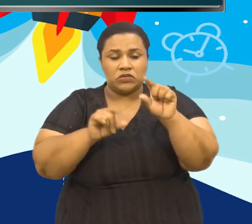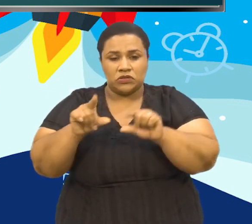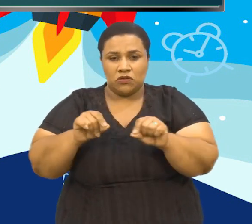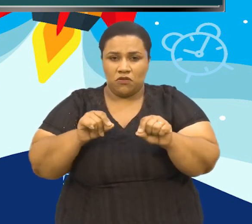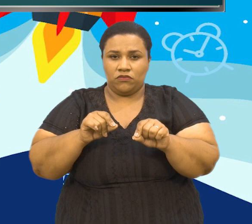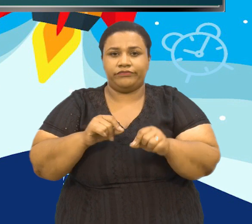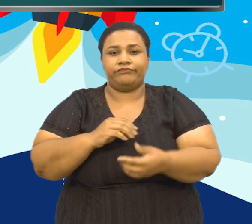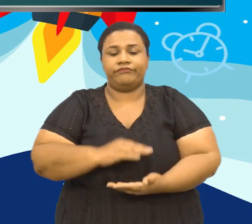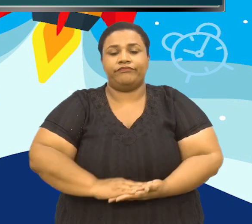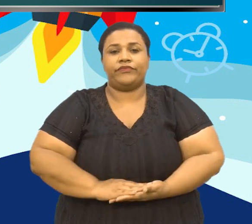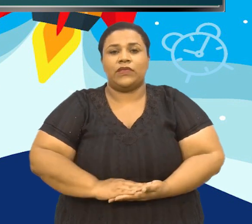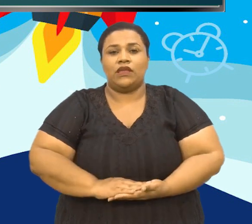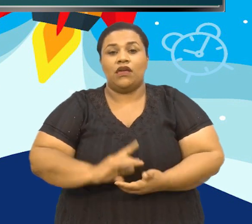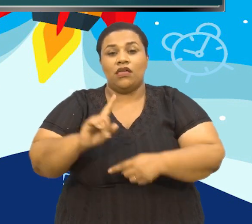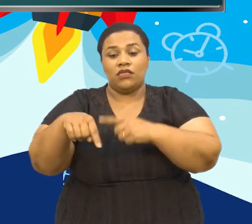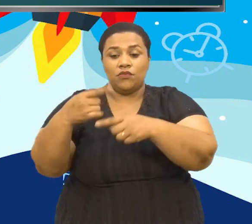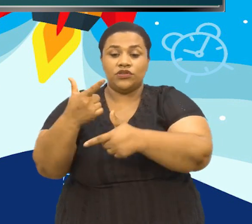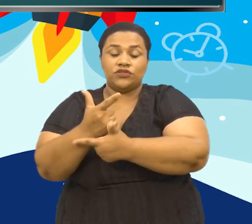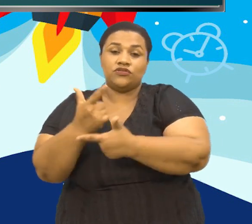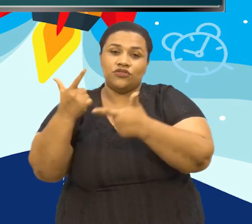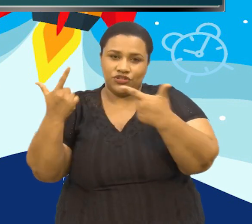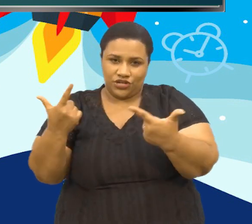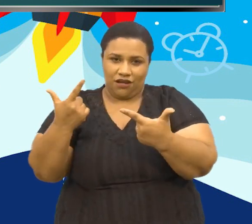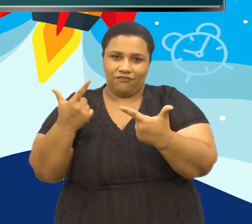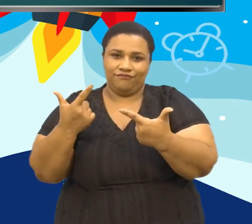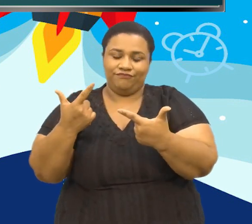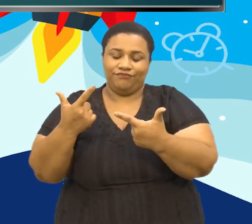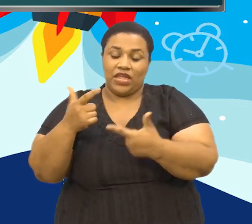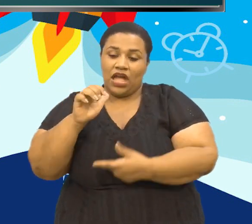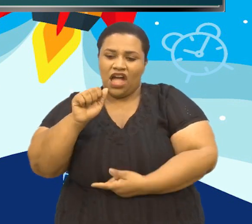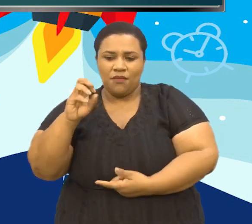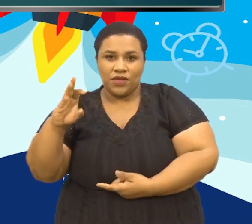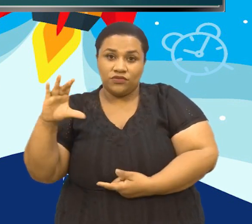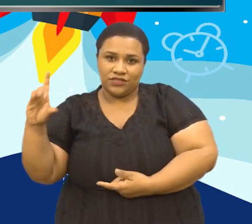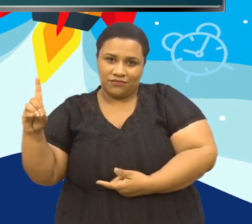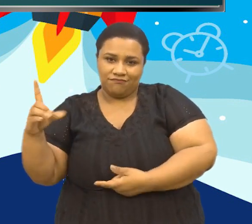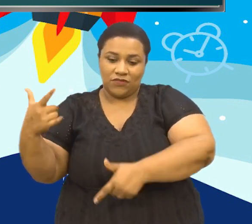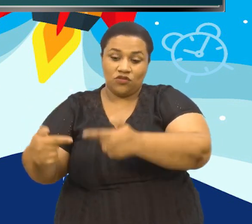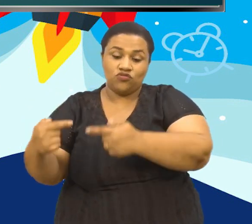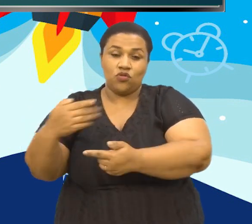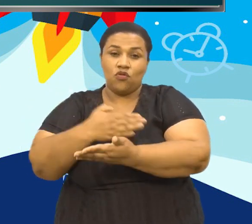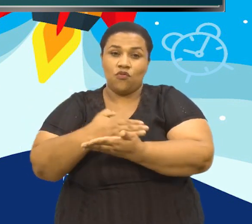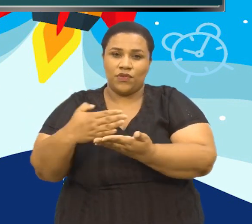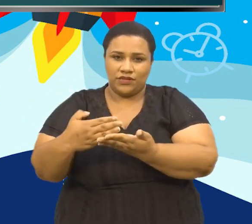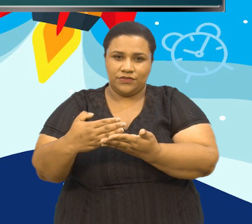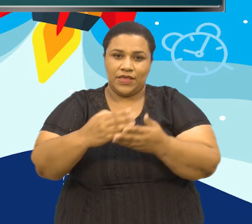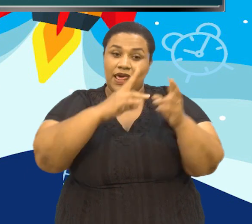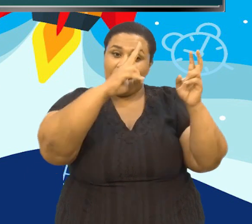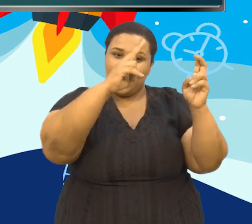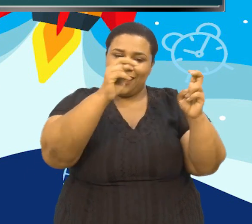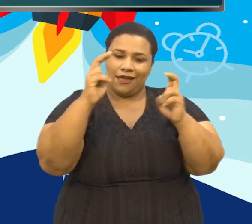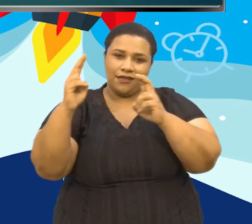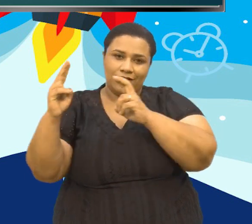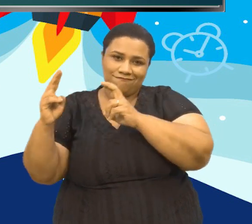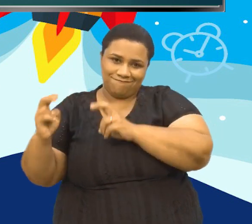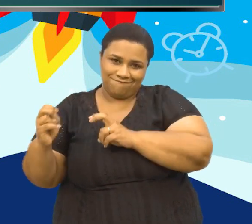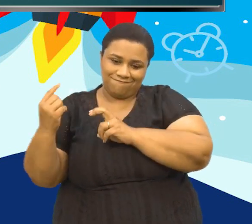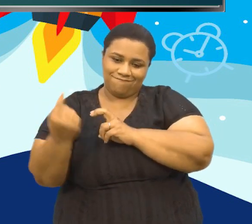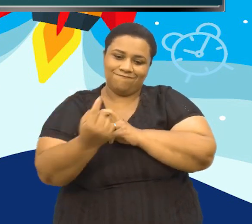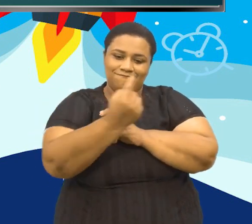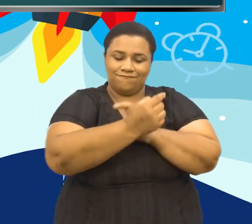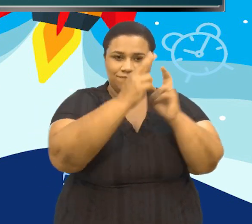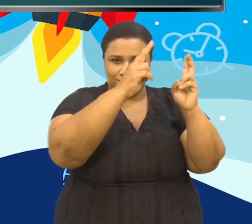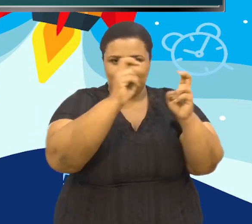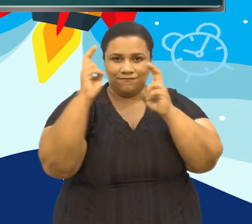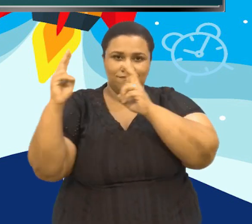seus colegas. Depois que sortear a letra do alfabeto, o jogo começa. Para cada tema, os jogadores